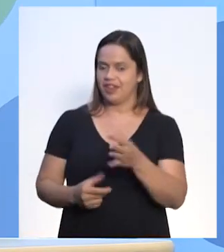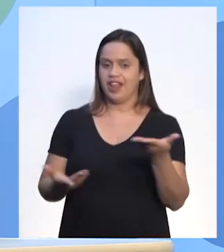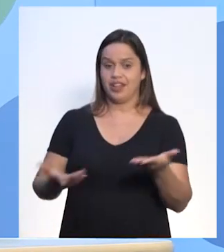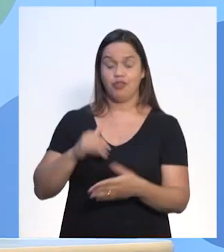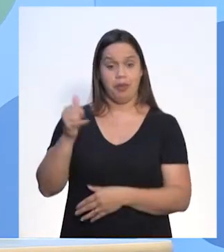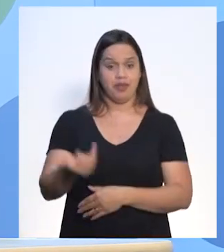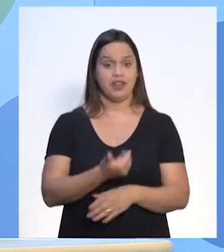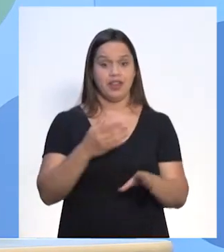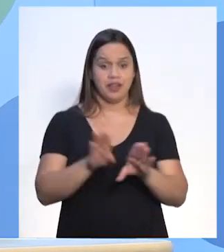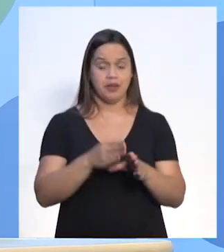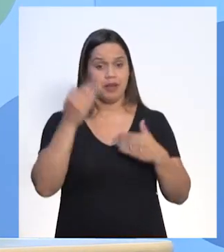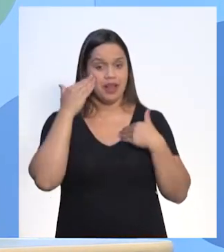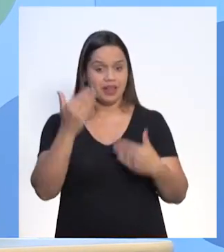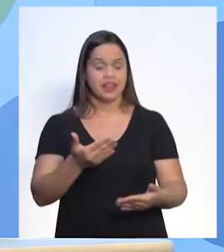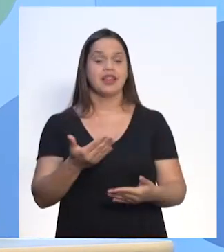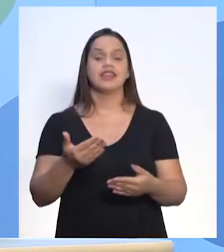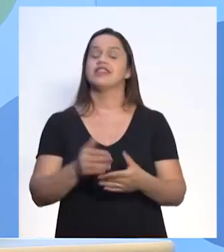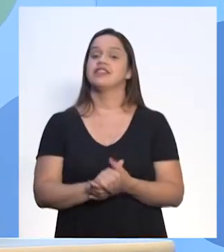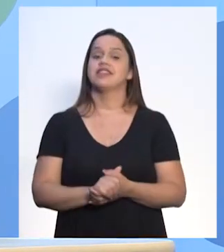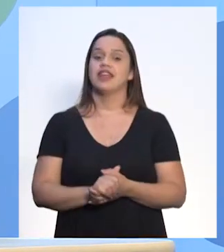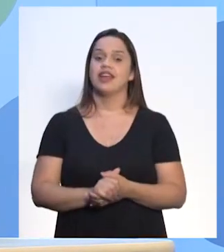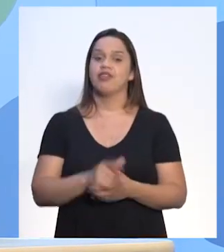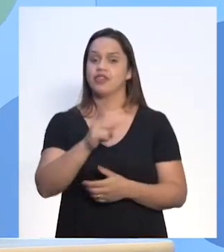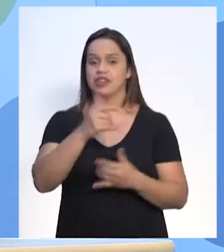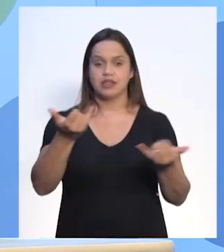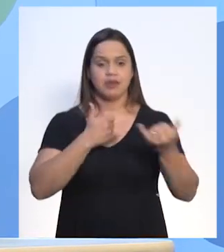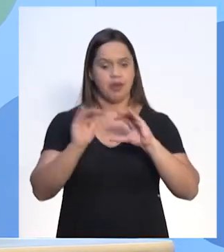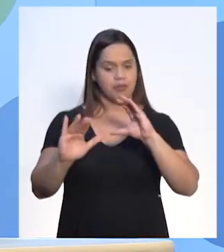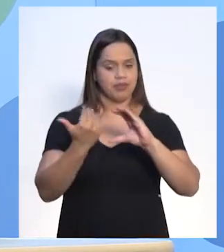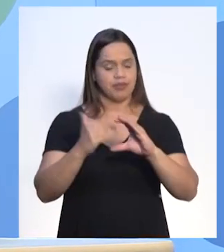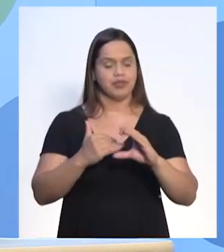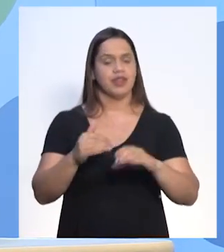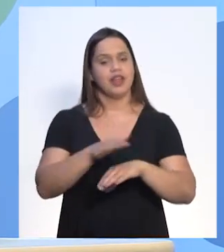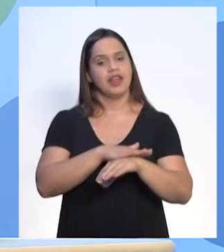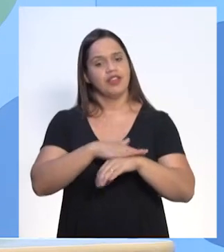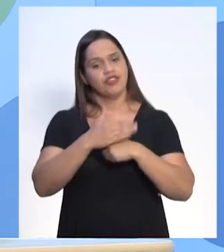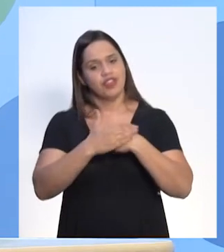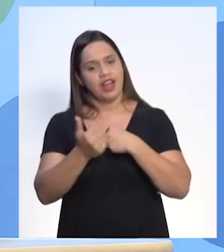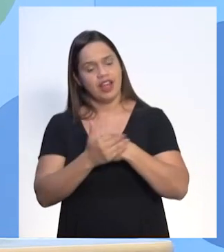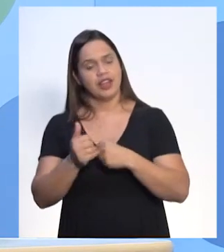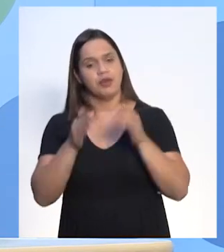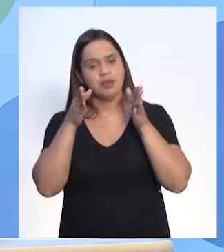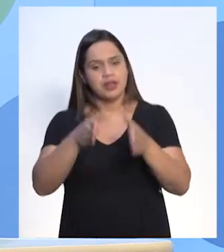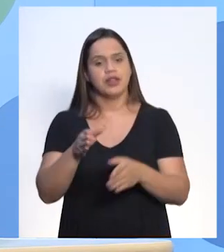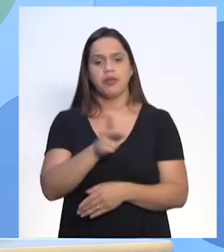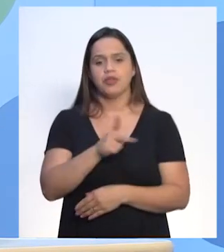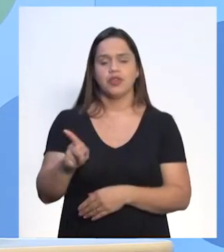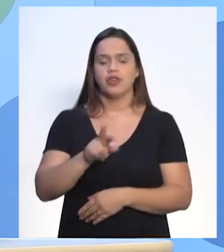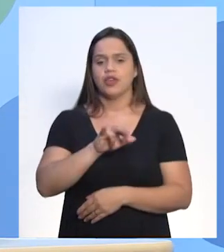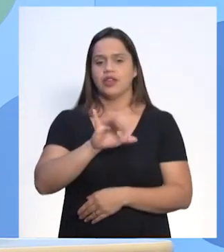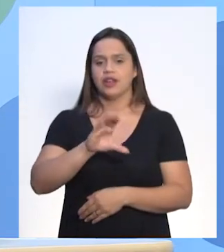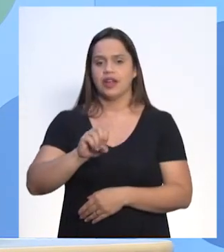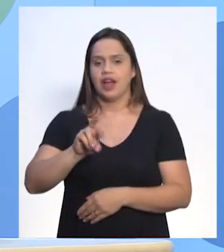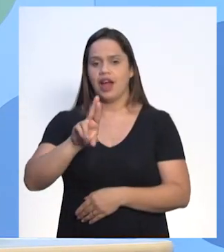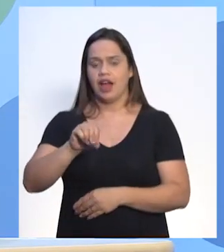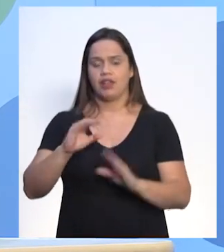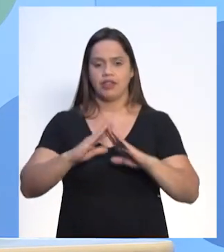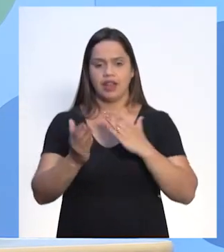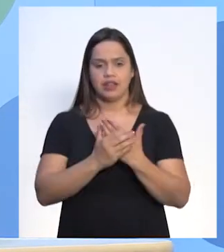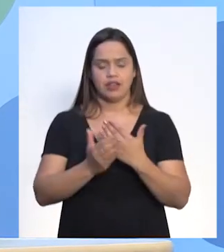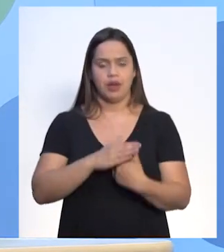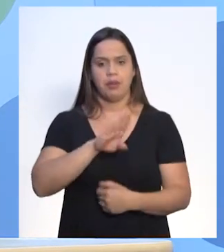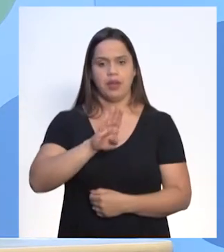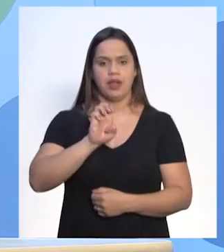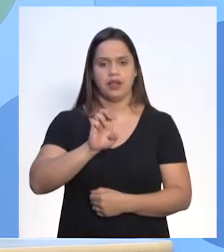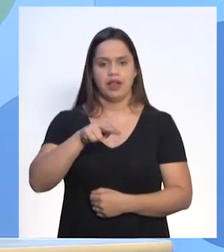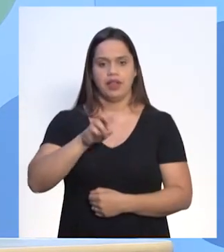espaço para agradecer a mensagem de carinho de vários de vocês aqui no nosso chat, em especial o professor Ricardo Gomes, da Escola Benevenuto